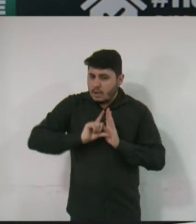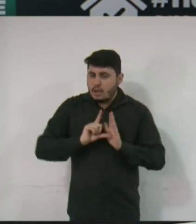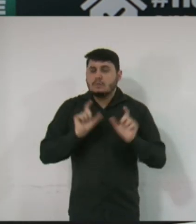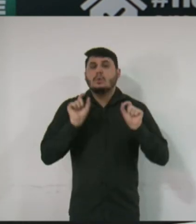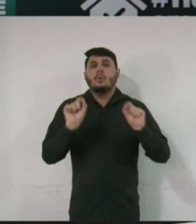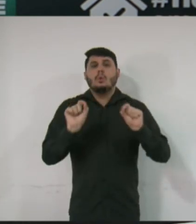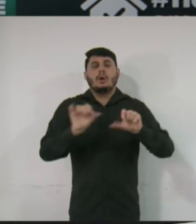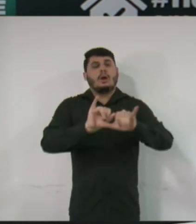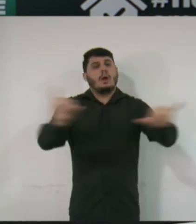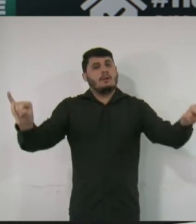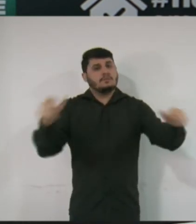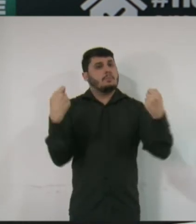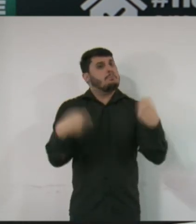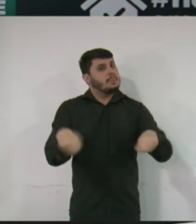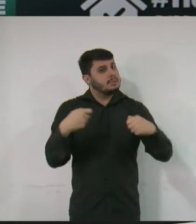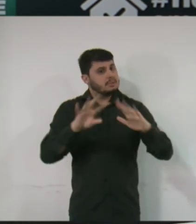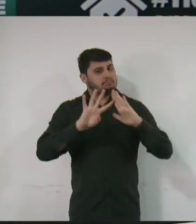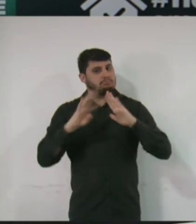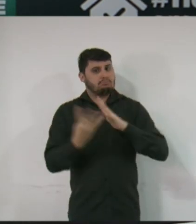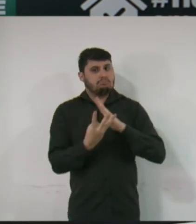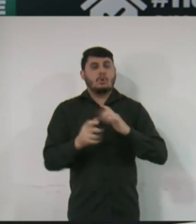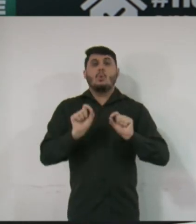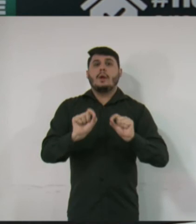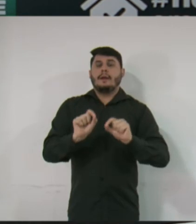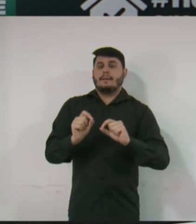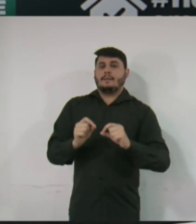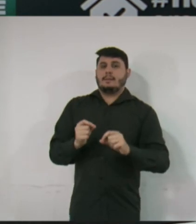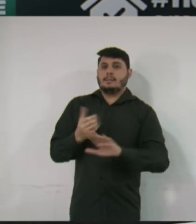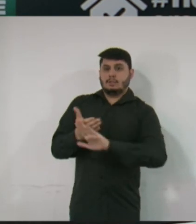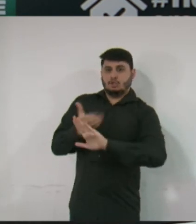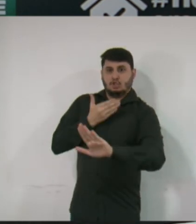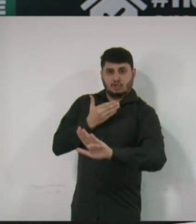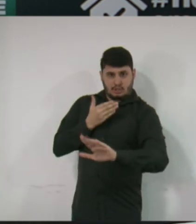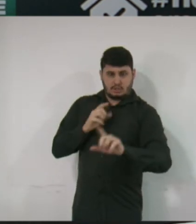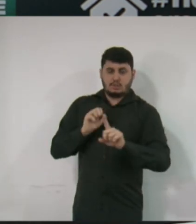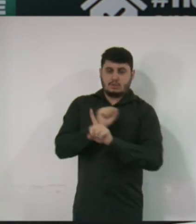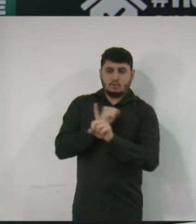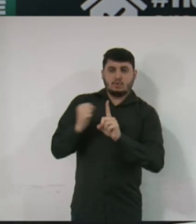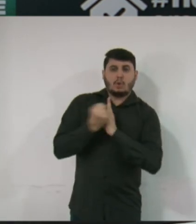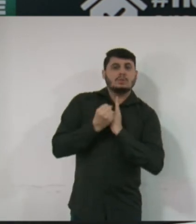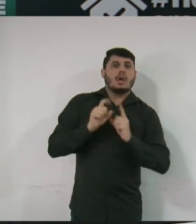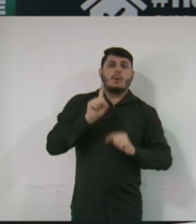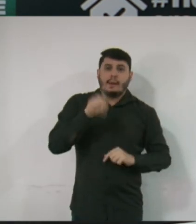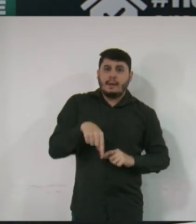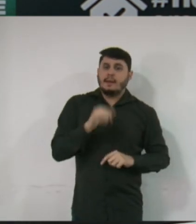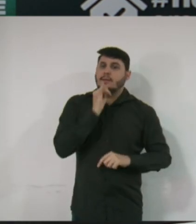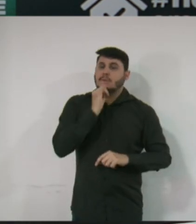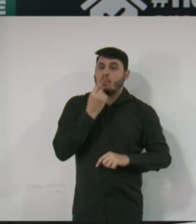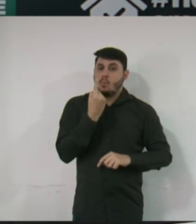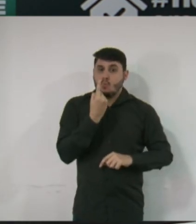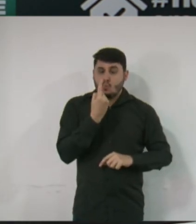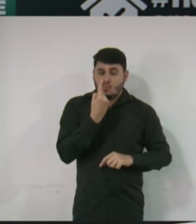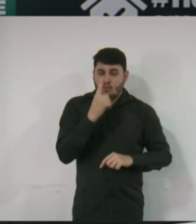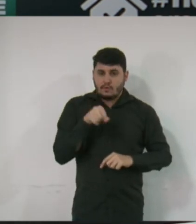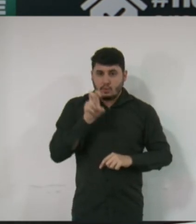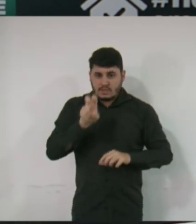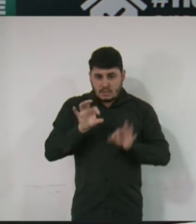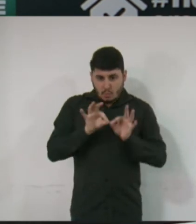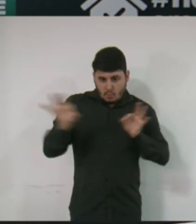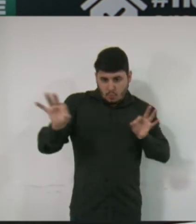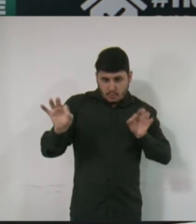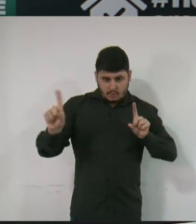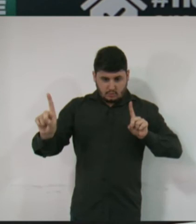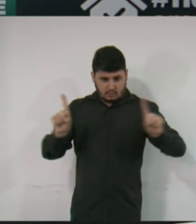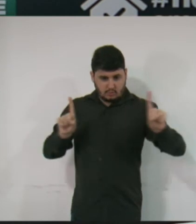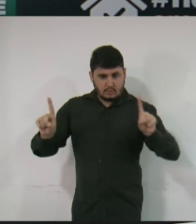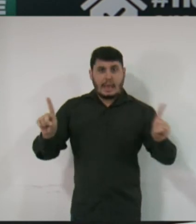um distanciamento social. As pessoas devem permanecer de 1,5 m a 2 metros distantes uma das outras, utilização de máscara, higienização